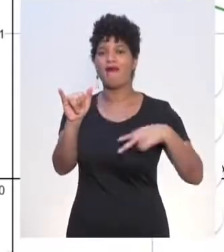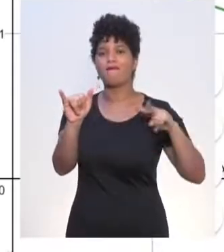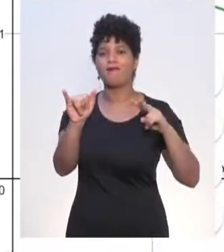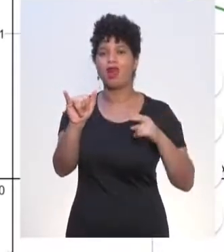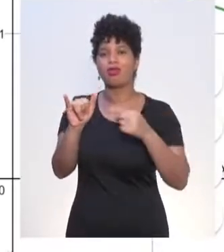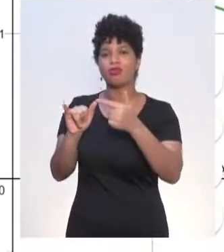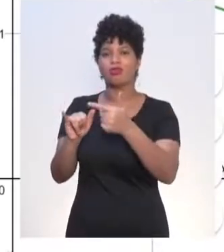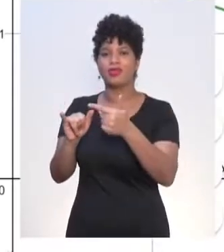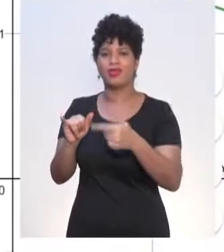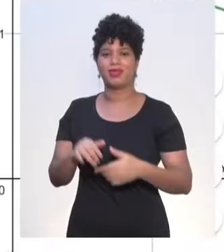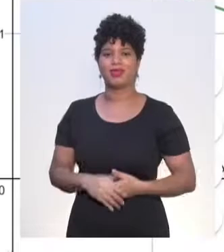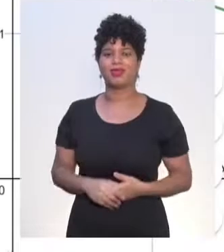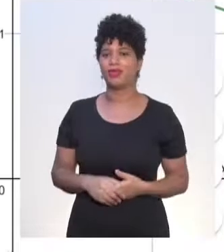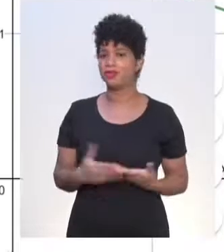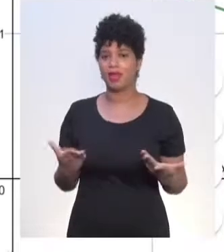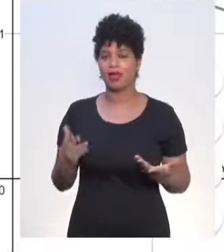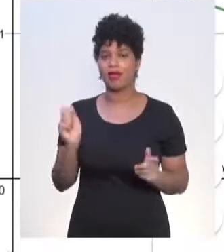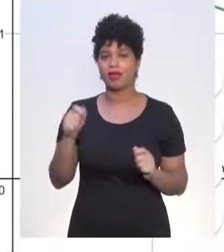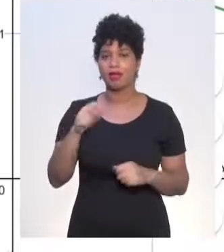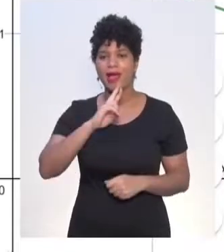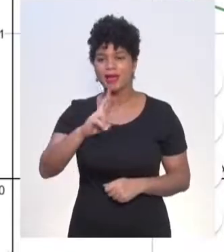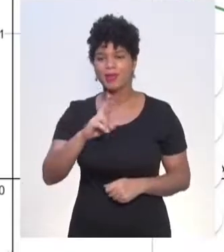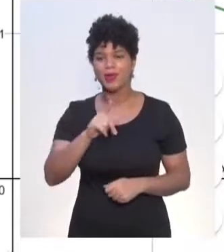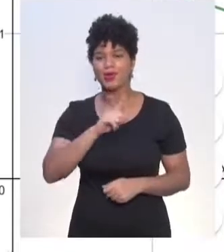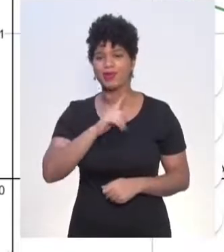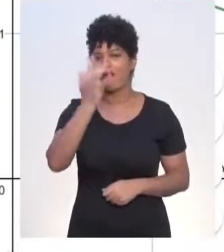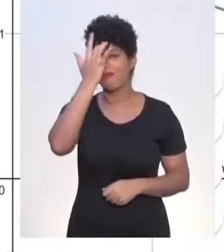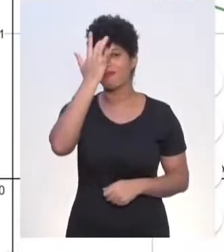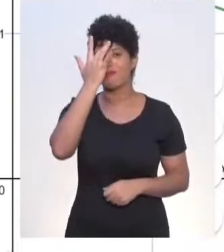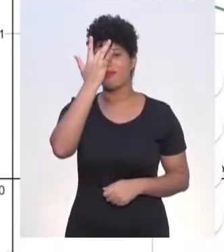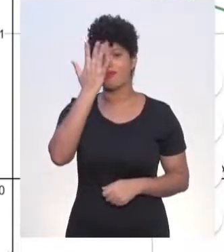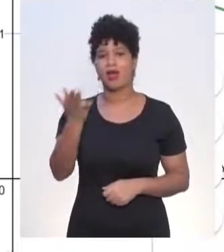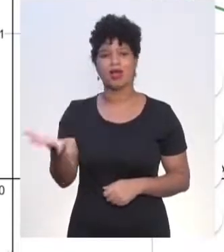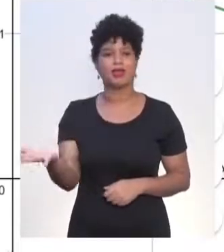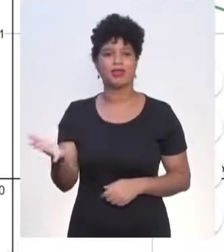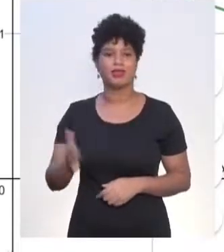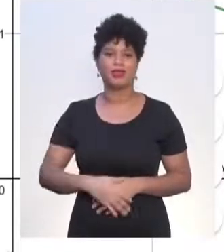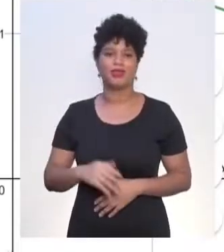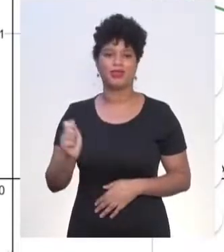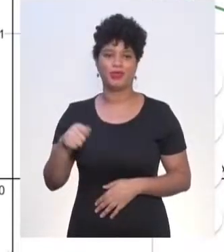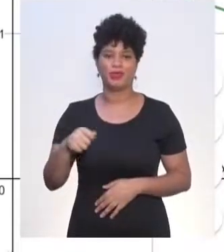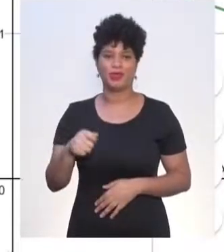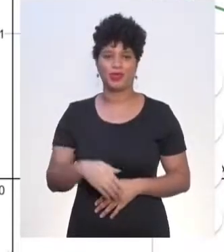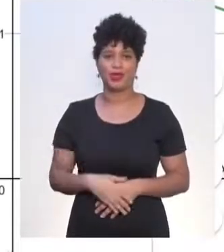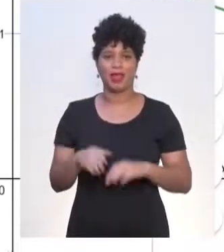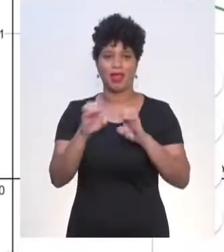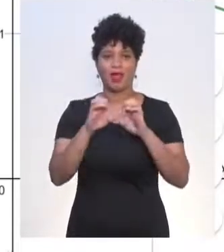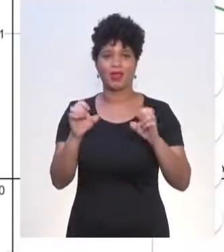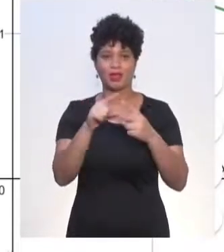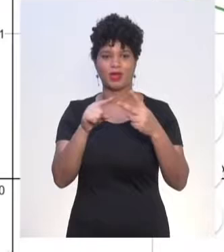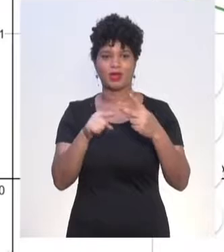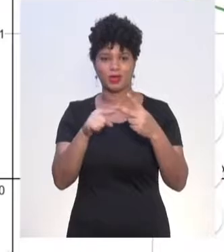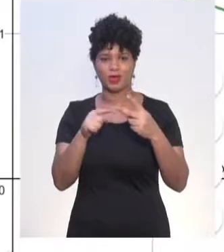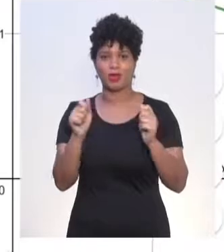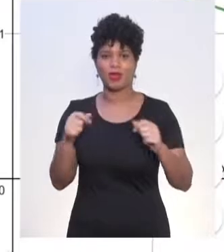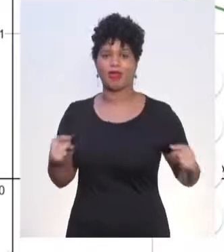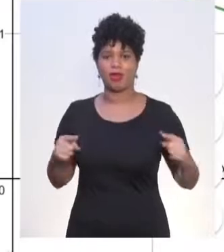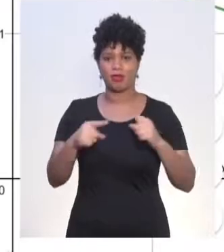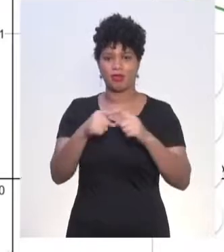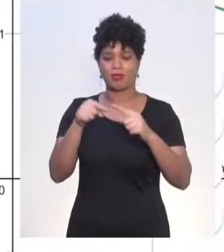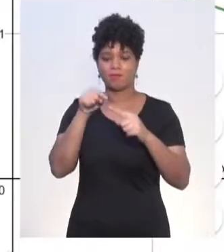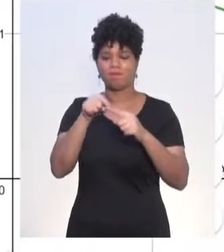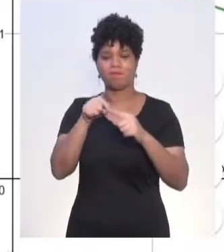de y. É assim que eu resolvo facilmente, né? É assim que eu resolvo um sistema. Tranquilo,